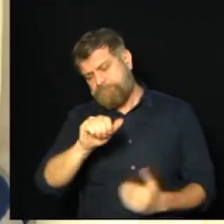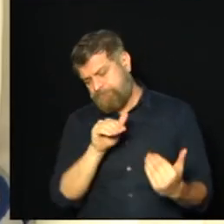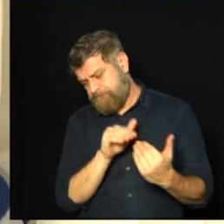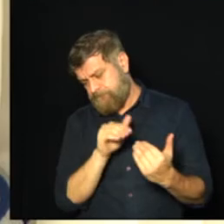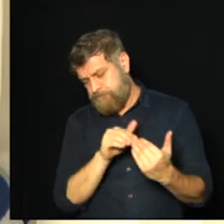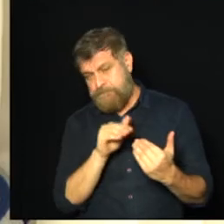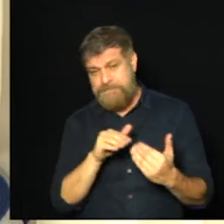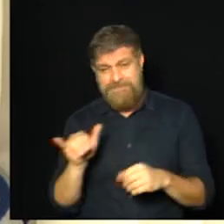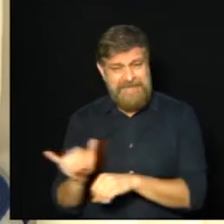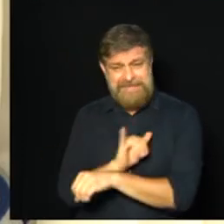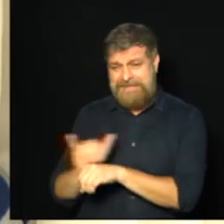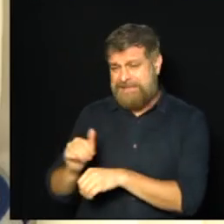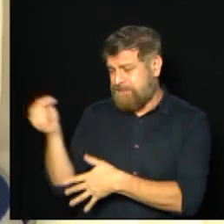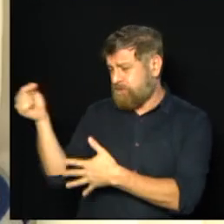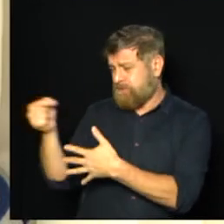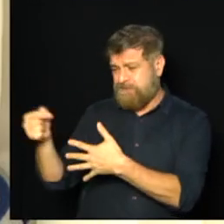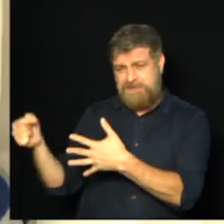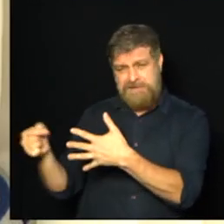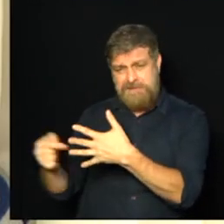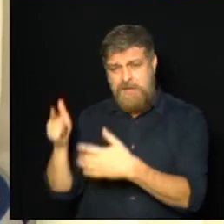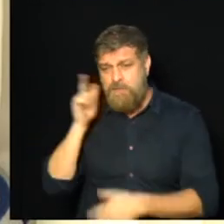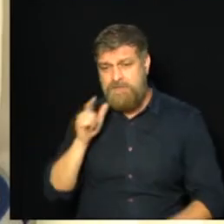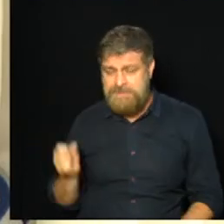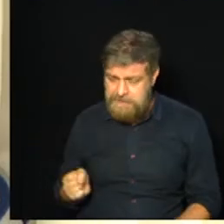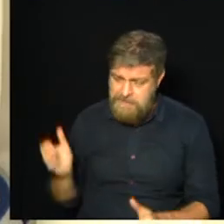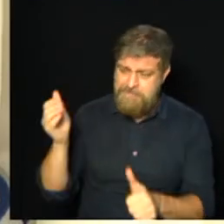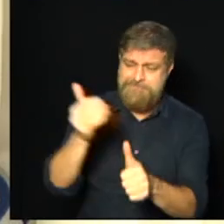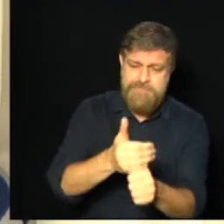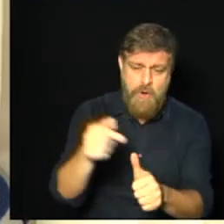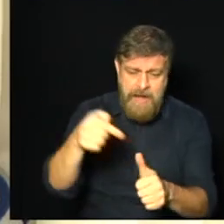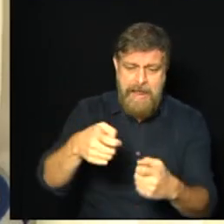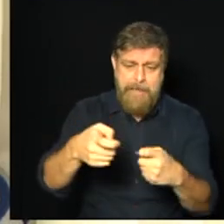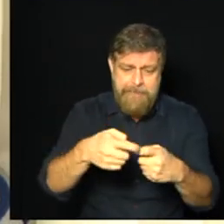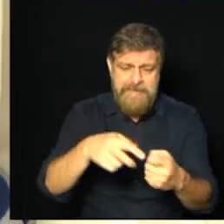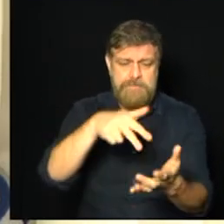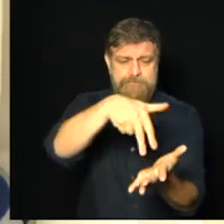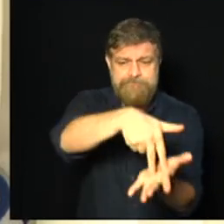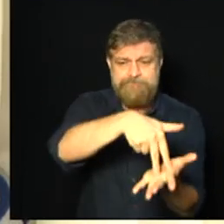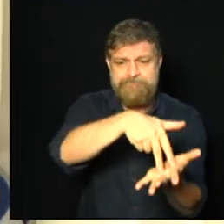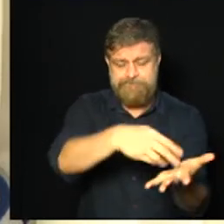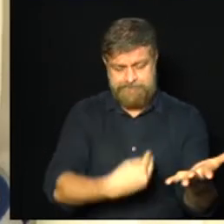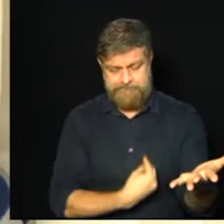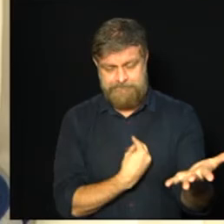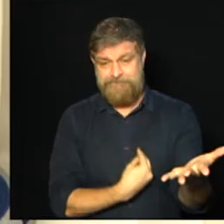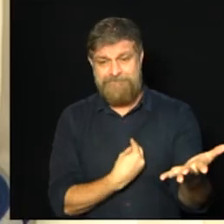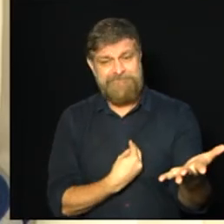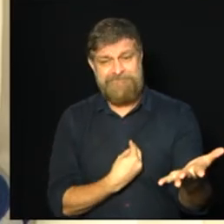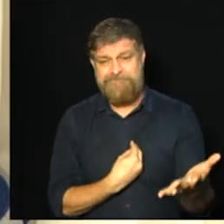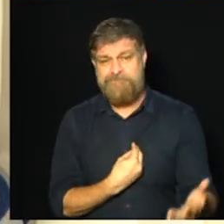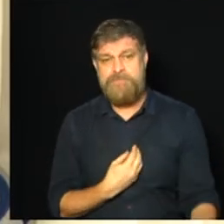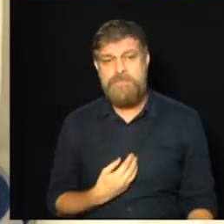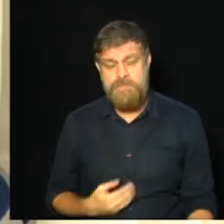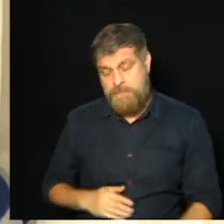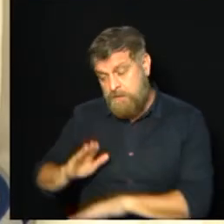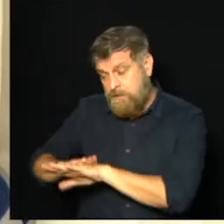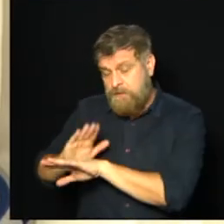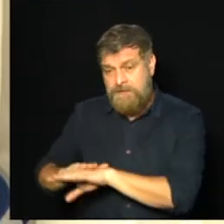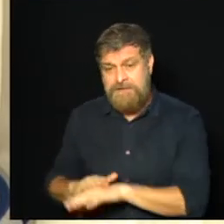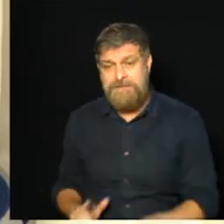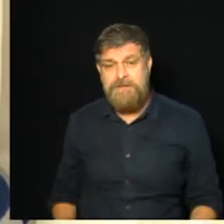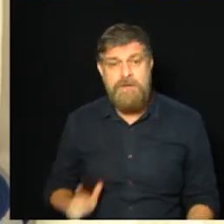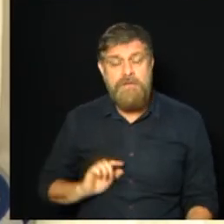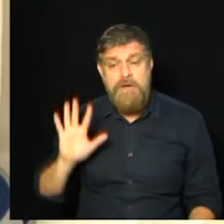as tentativas para que se pudesse repor, né, para que se tivesse a presença do médico, elas foram feitas. Chegou-se